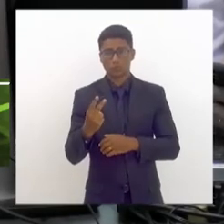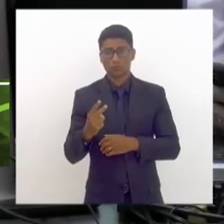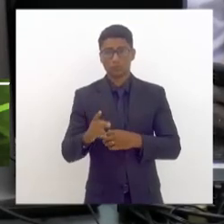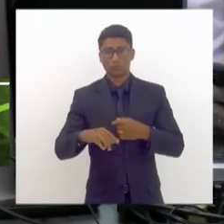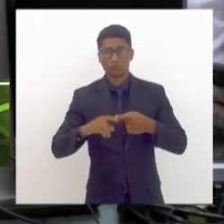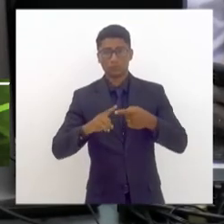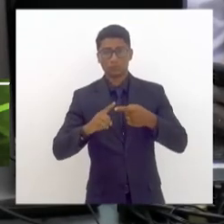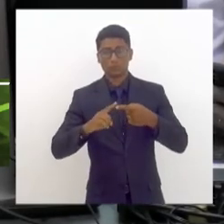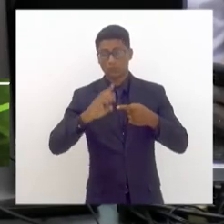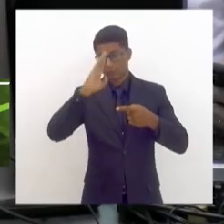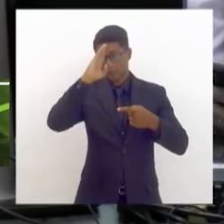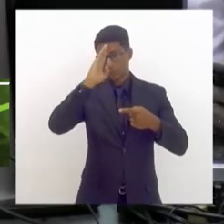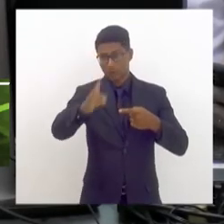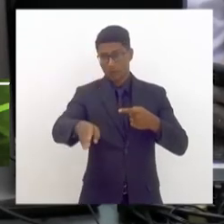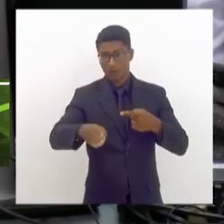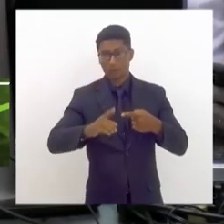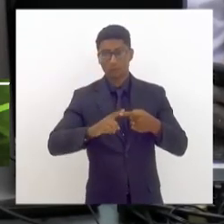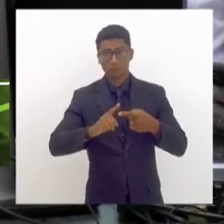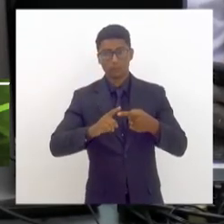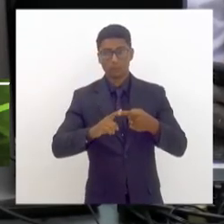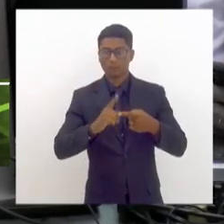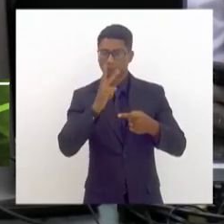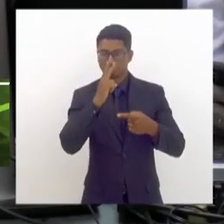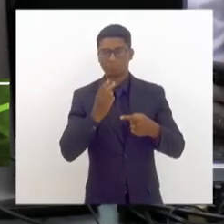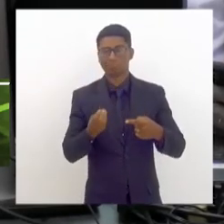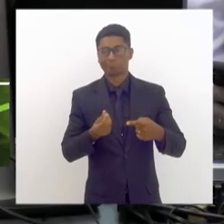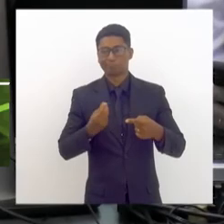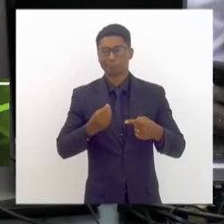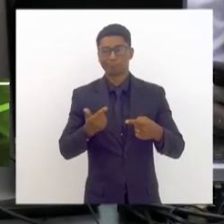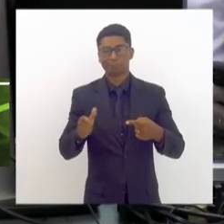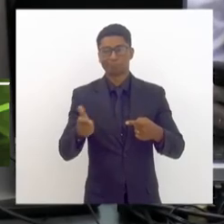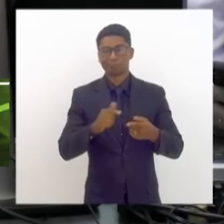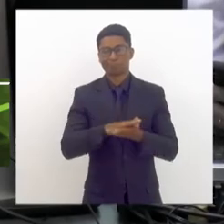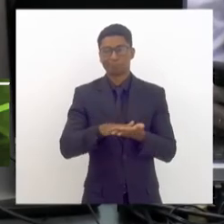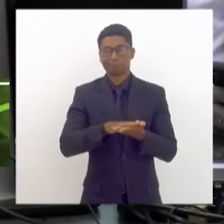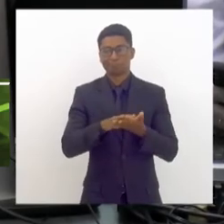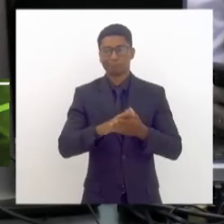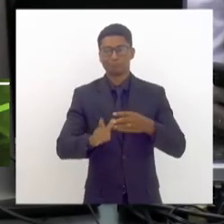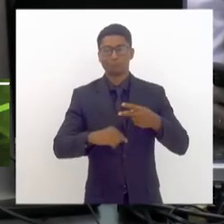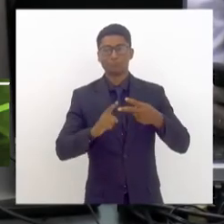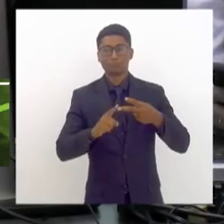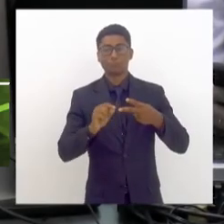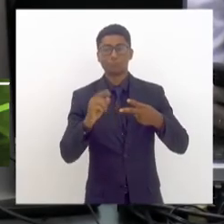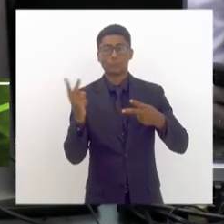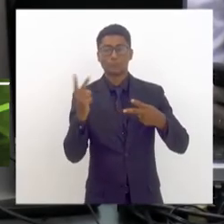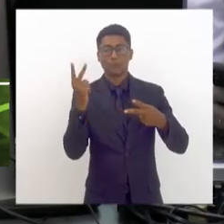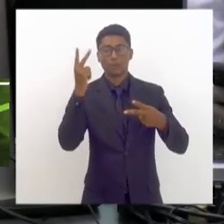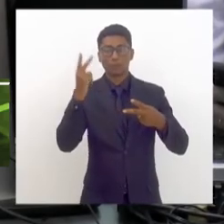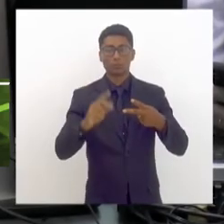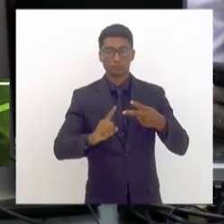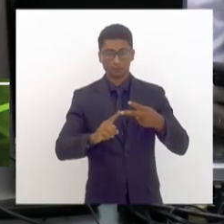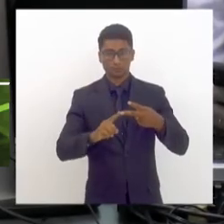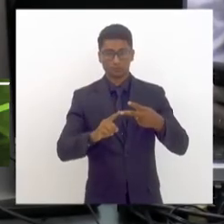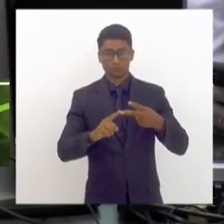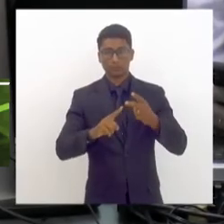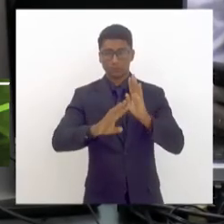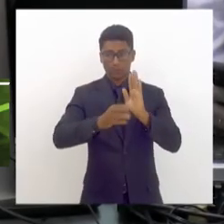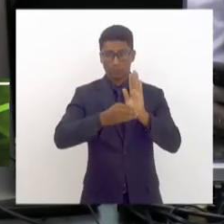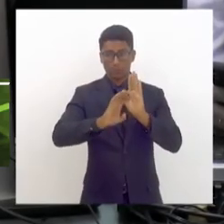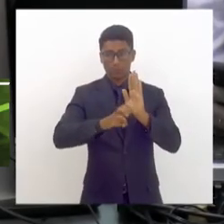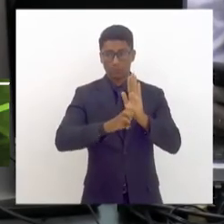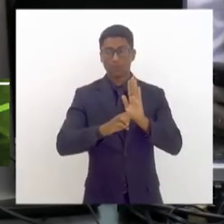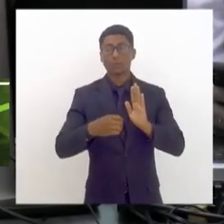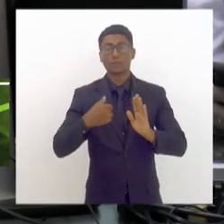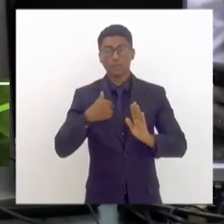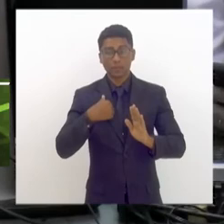de prioridade, que de prioridade não tem nada, né, e uma emenda de valor. Não é? Nas emendas de valor, eu tenho